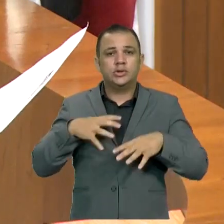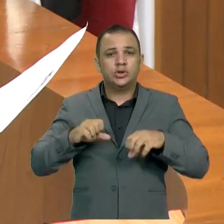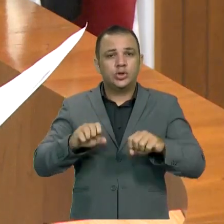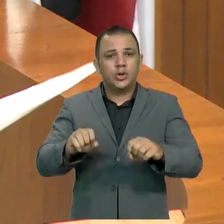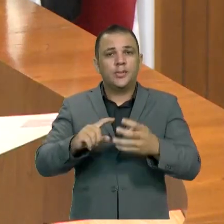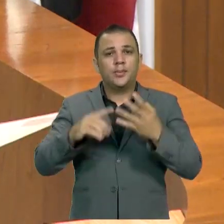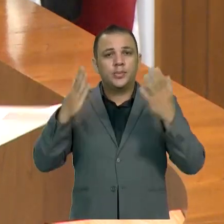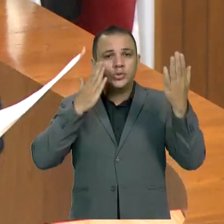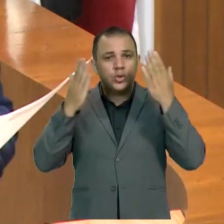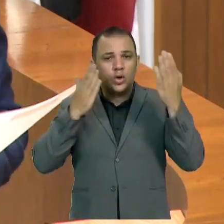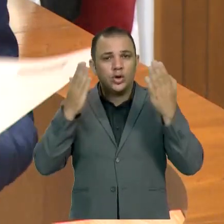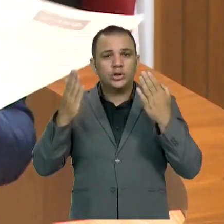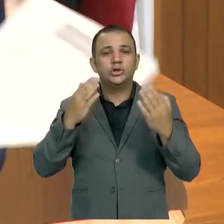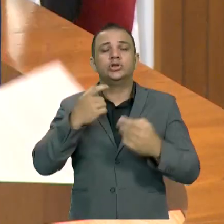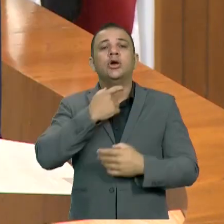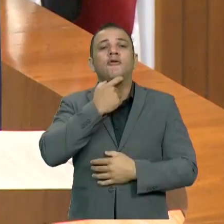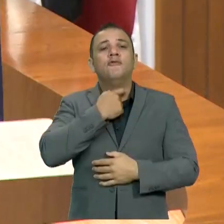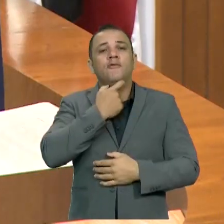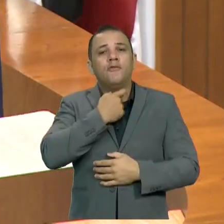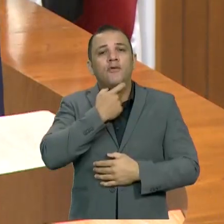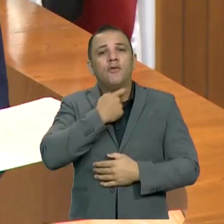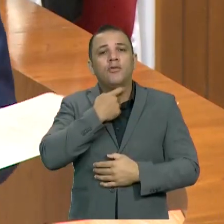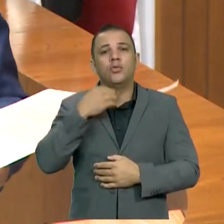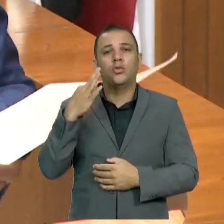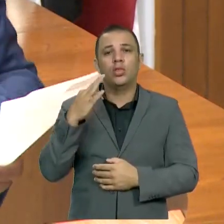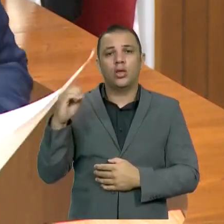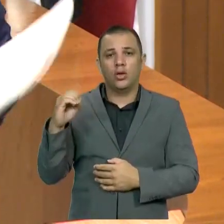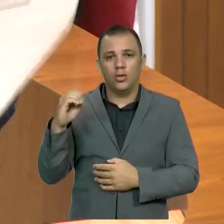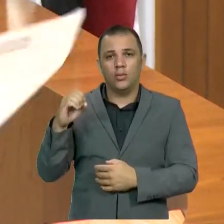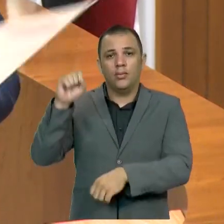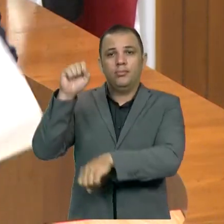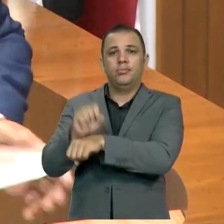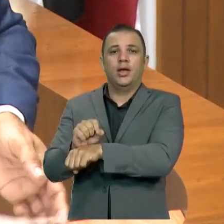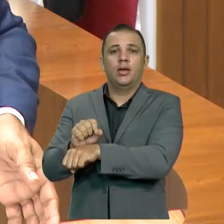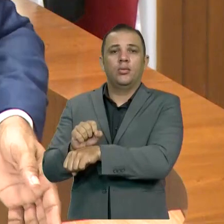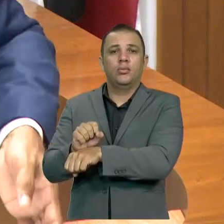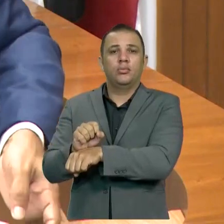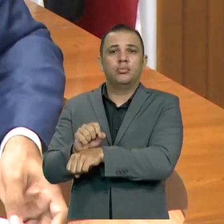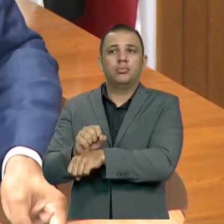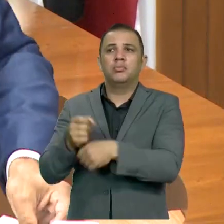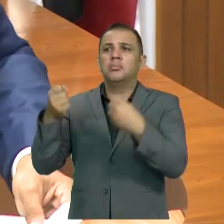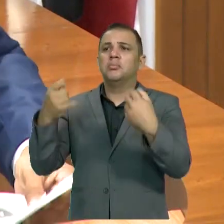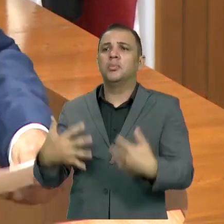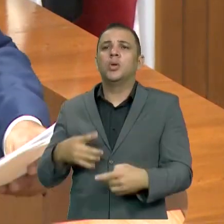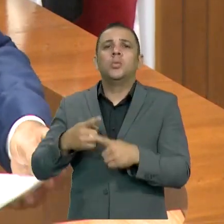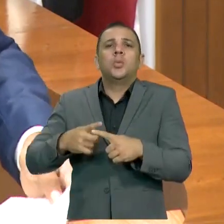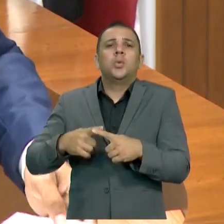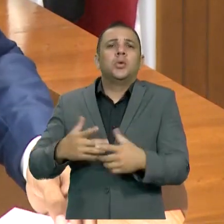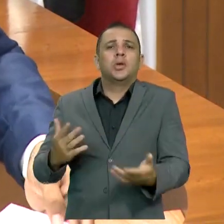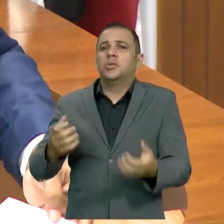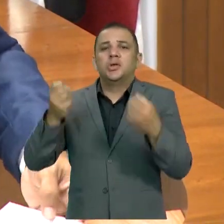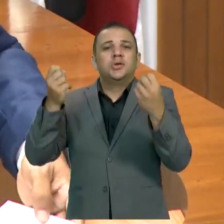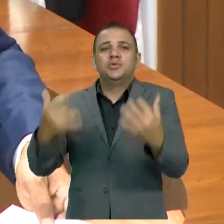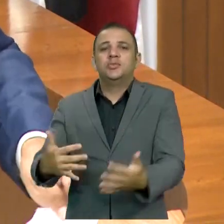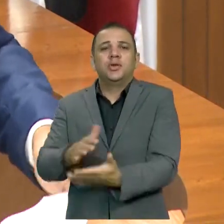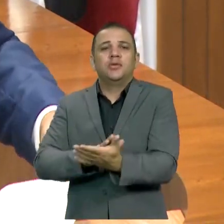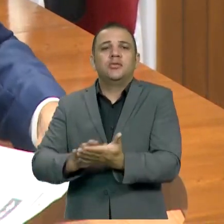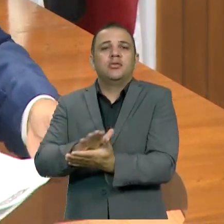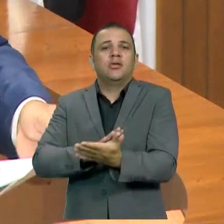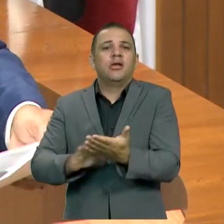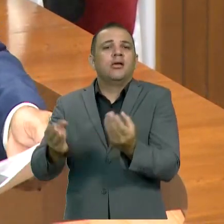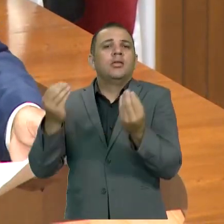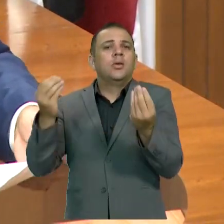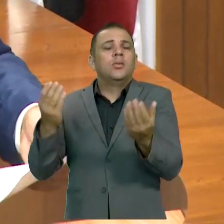fonoaudiologia, terapia ocupacional. Então, verdadeiro absurdo. E sem nenhuma explicação para os pais